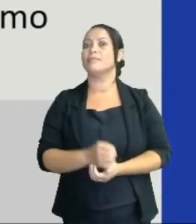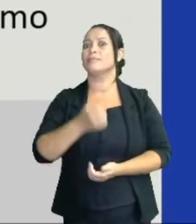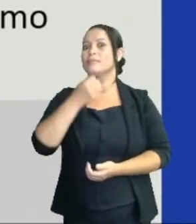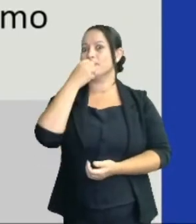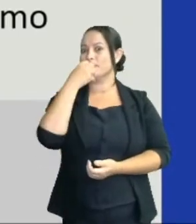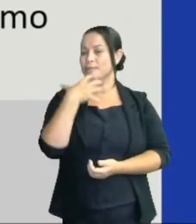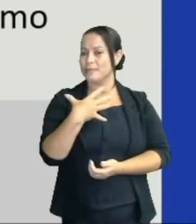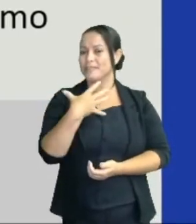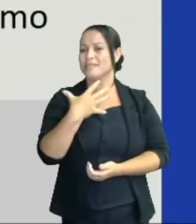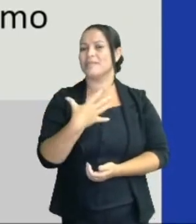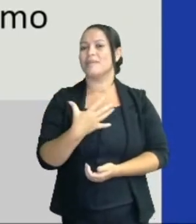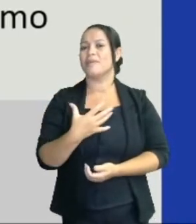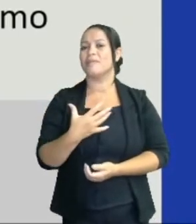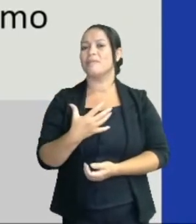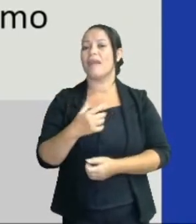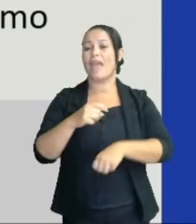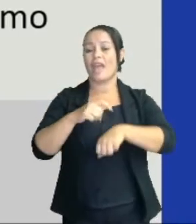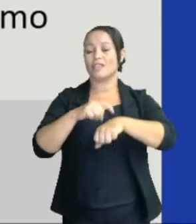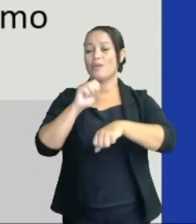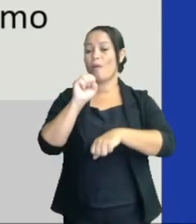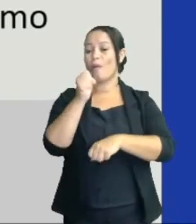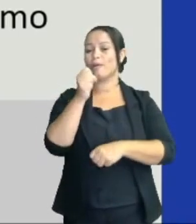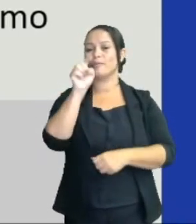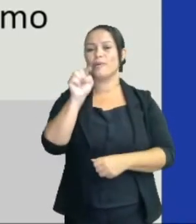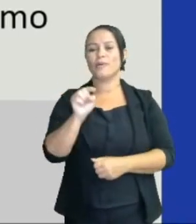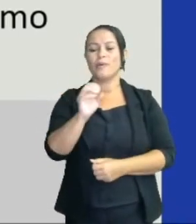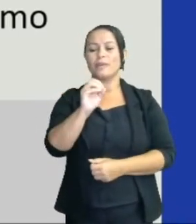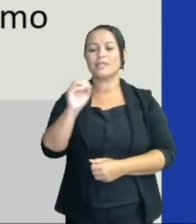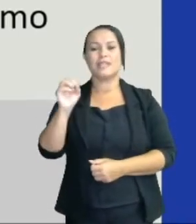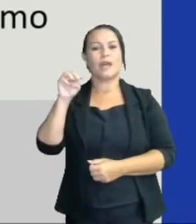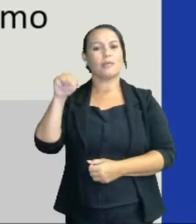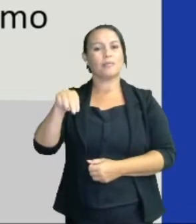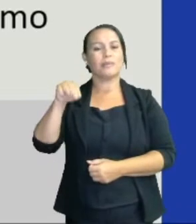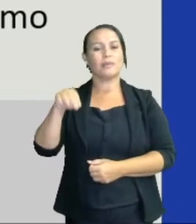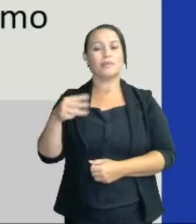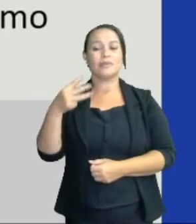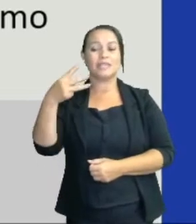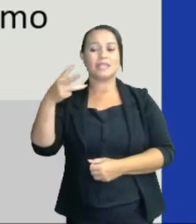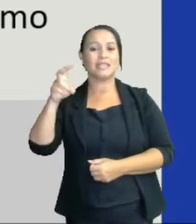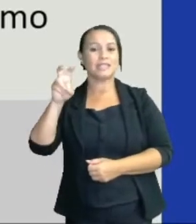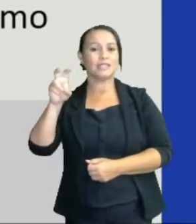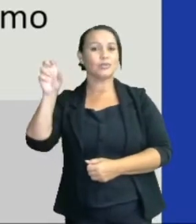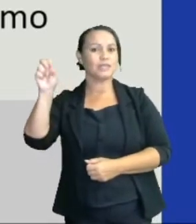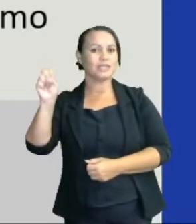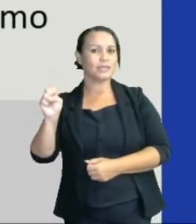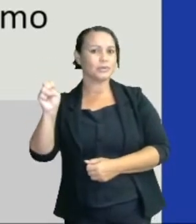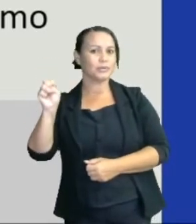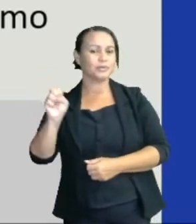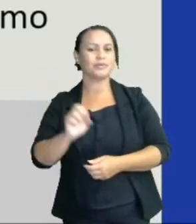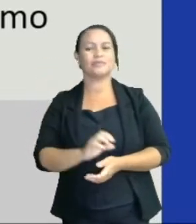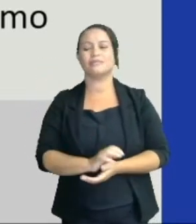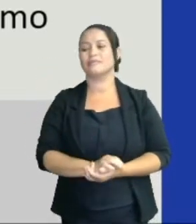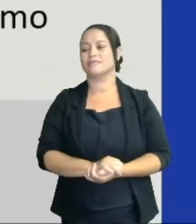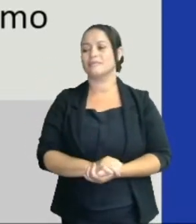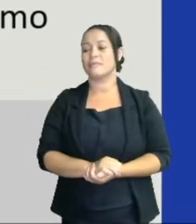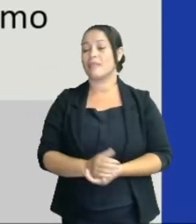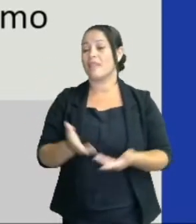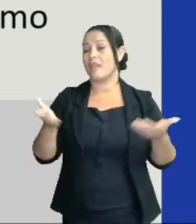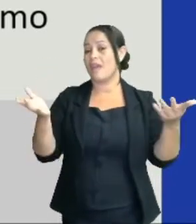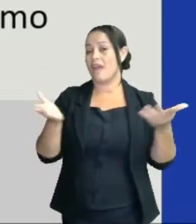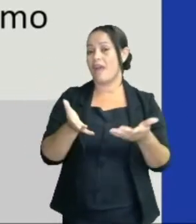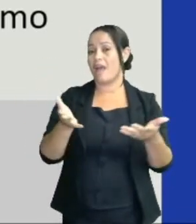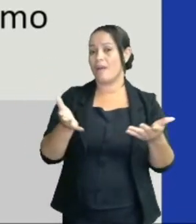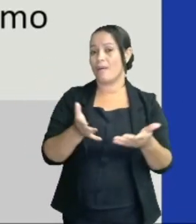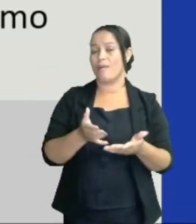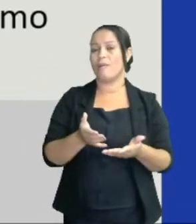Muito bem, às 8 horas, 0 minutos e 35 segundos.